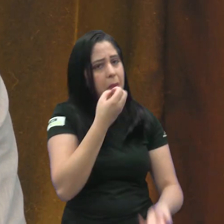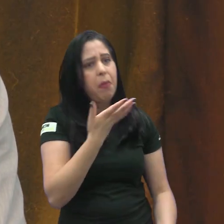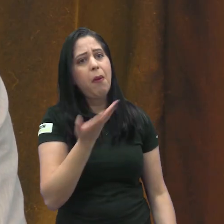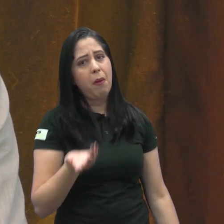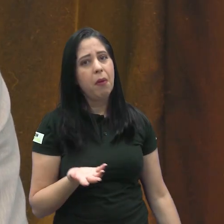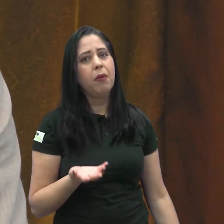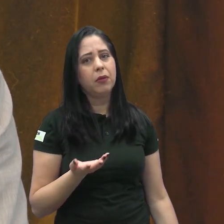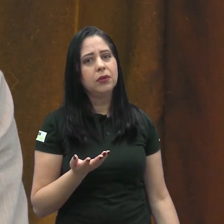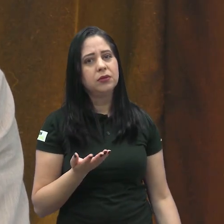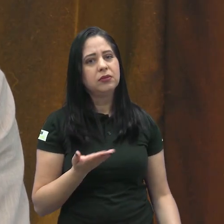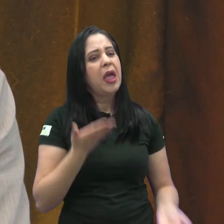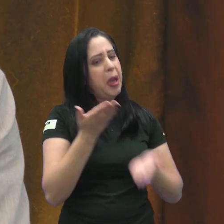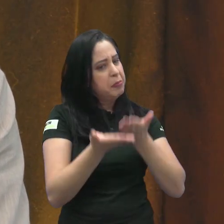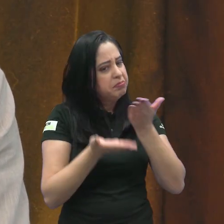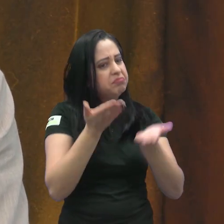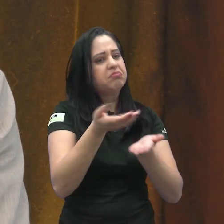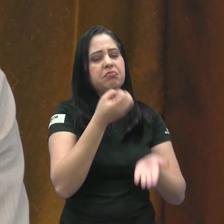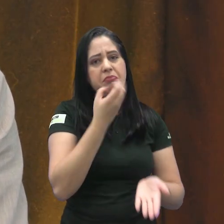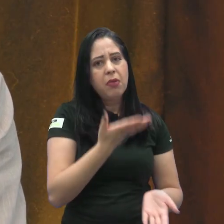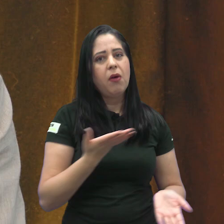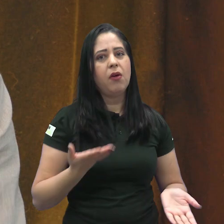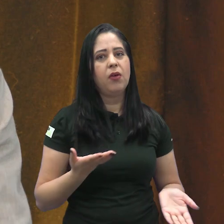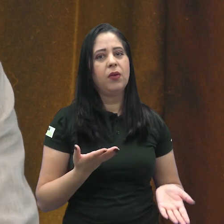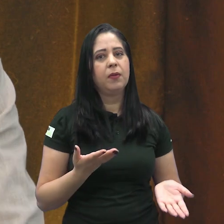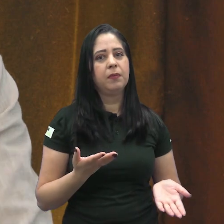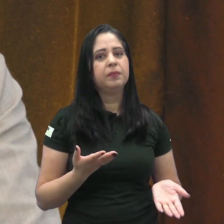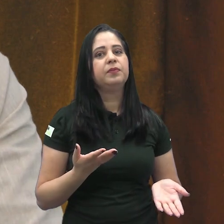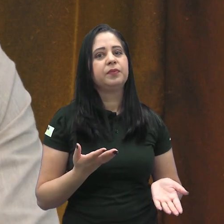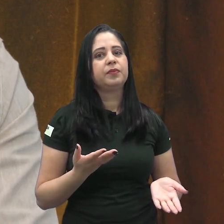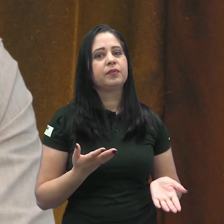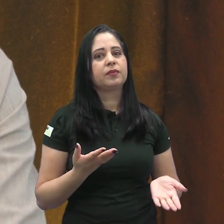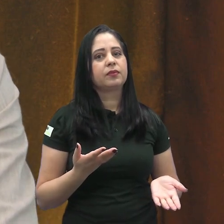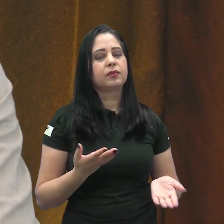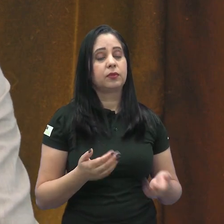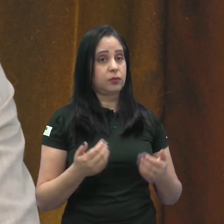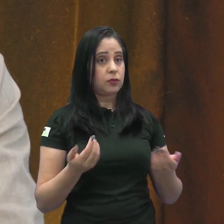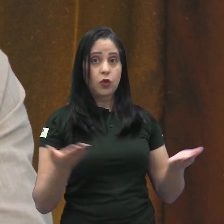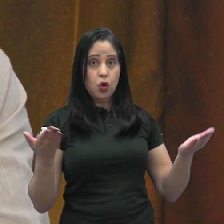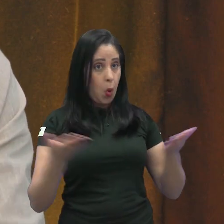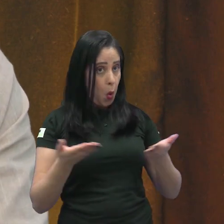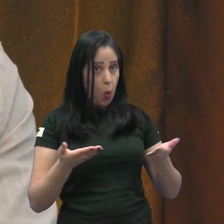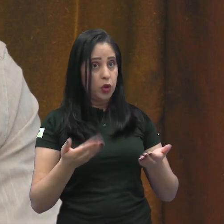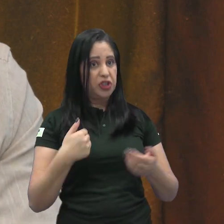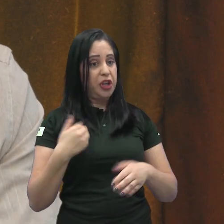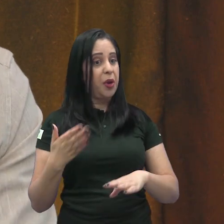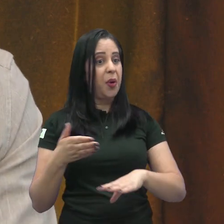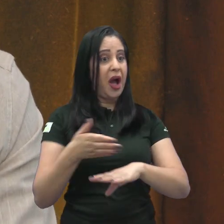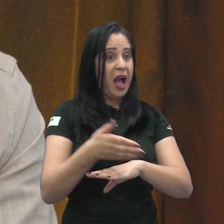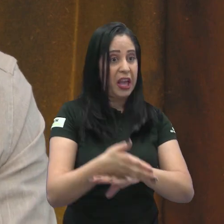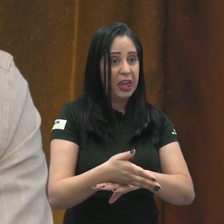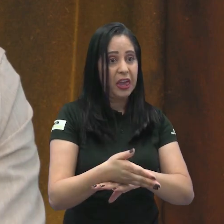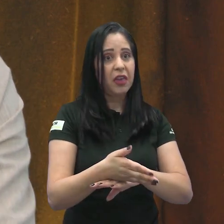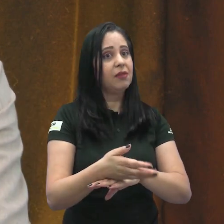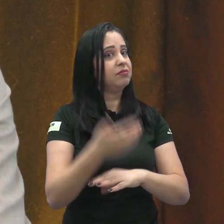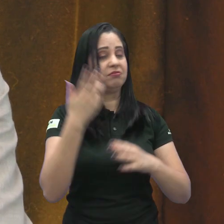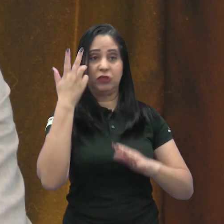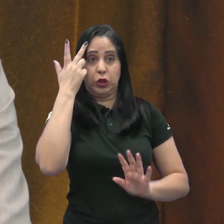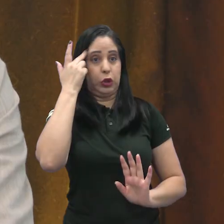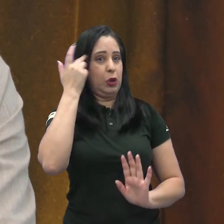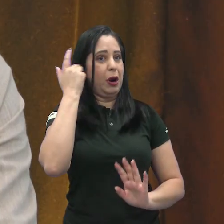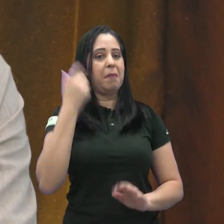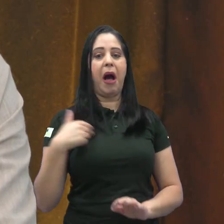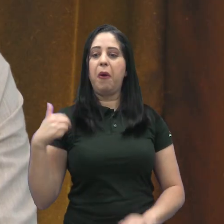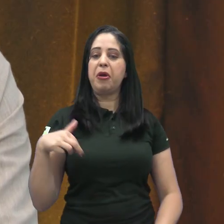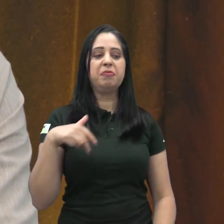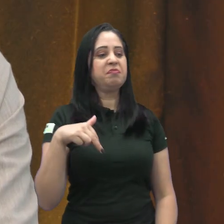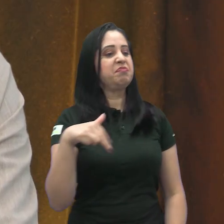casa também, né, eu acho que fui um bom presidente, e tanto é que eu venho aqui, sou muito bem recebido, né, por todos